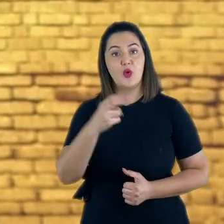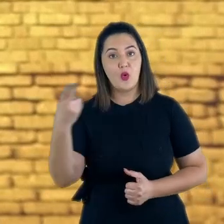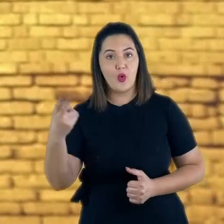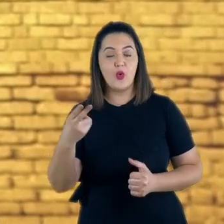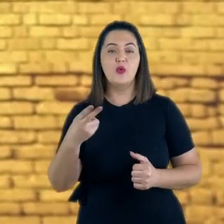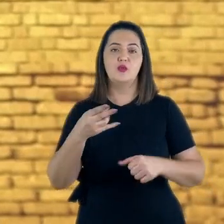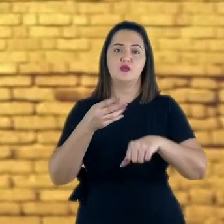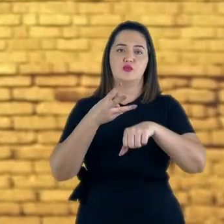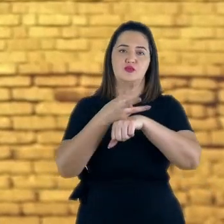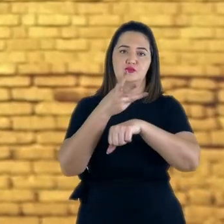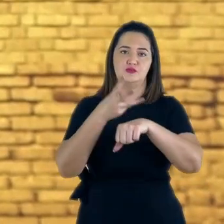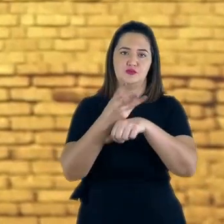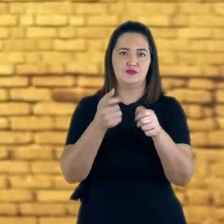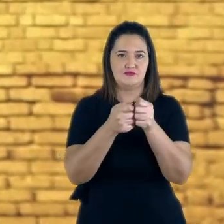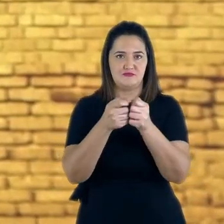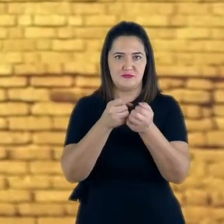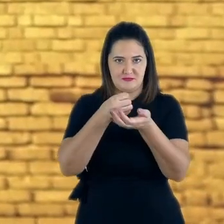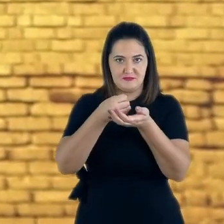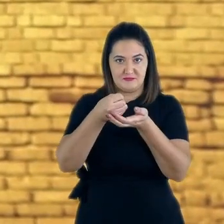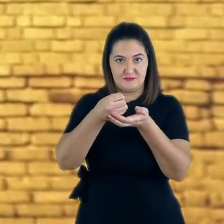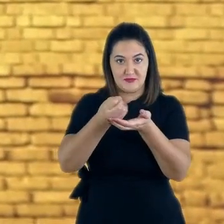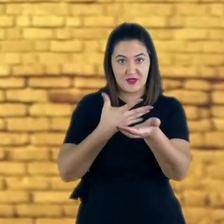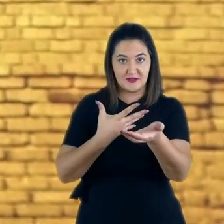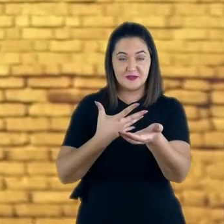0-12-2127-3121 ou mandar um WhatsApp